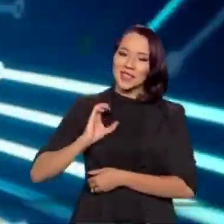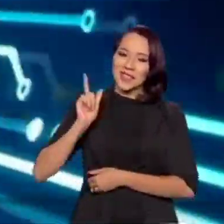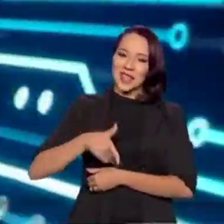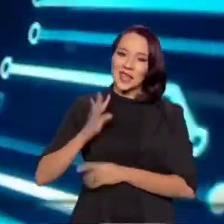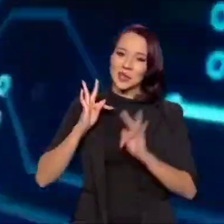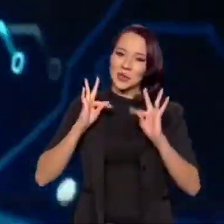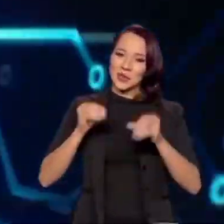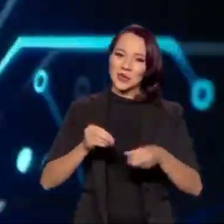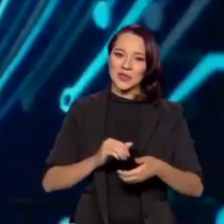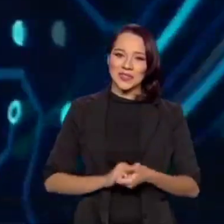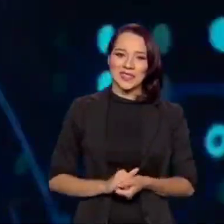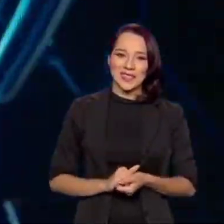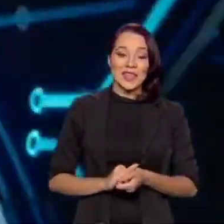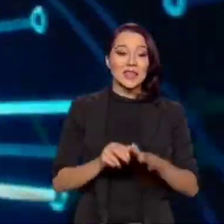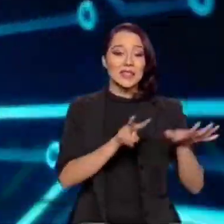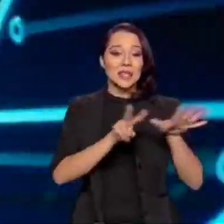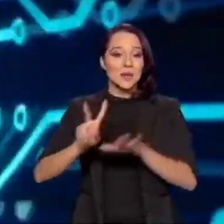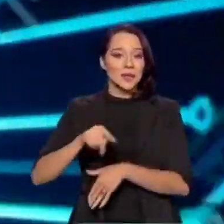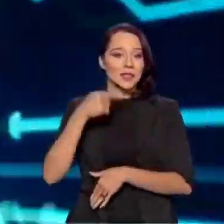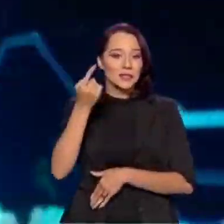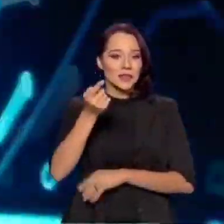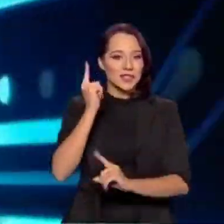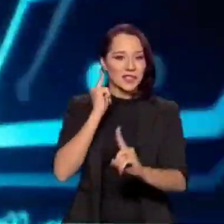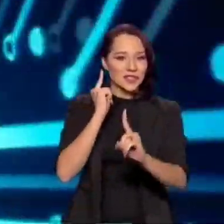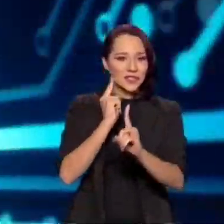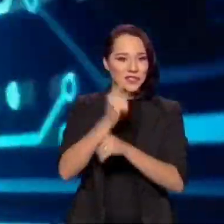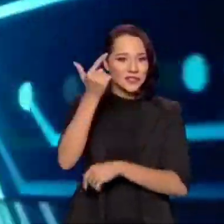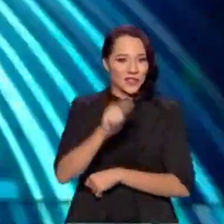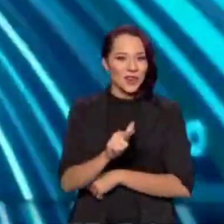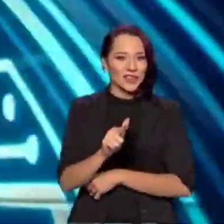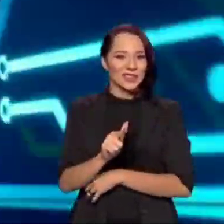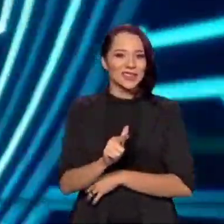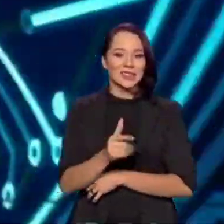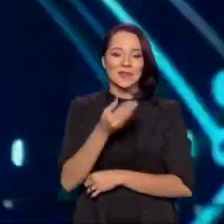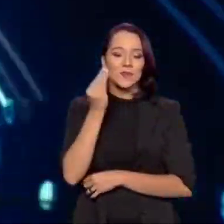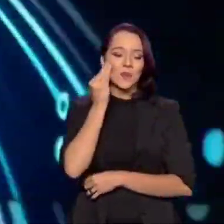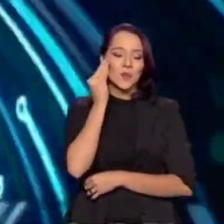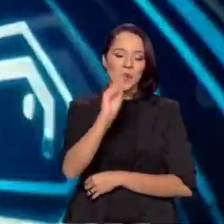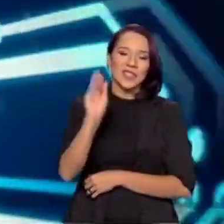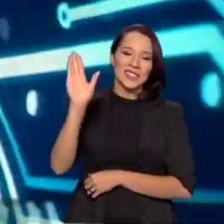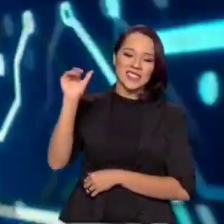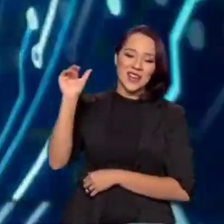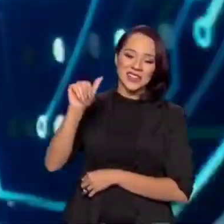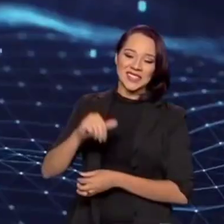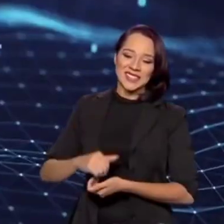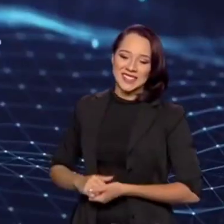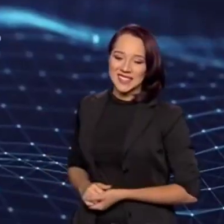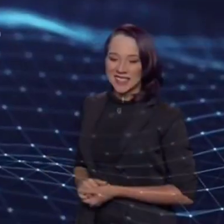Ciência é Tudo. Semana que vem a gente está de volta. Um grande beijo, tchau!